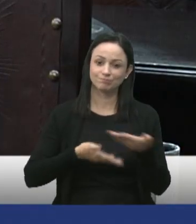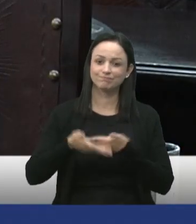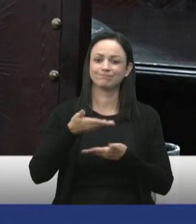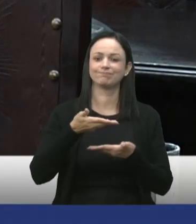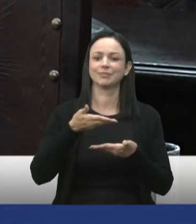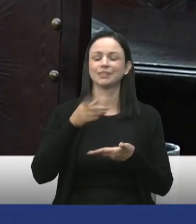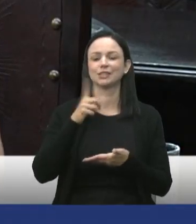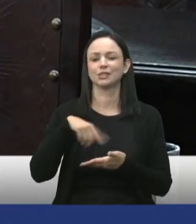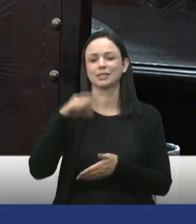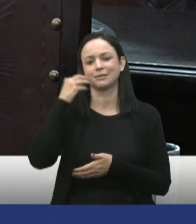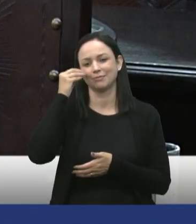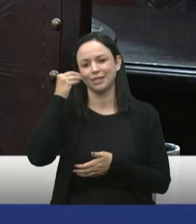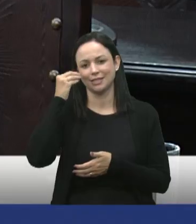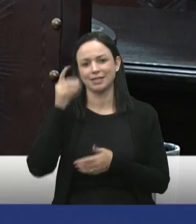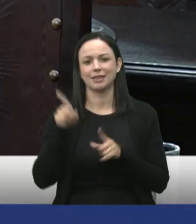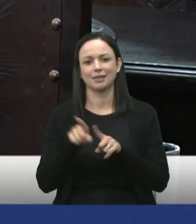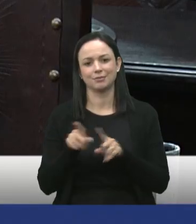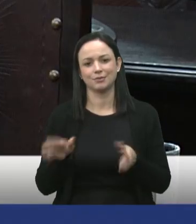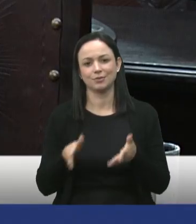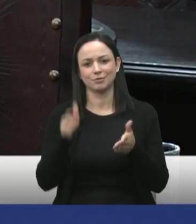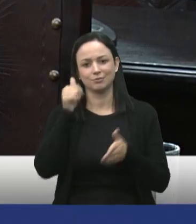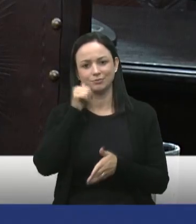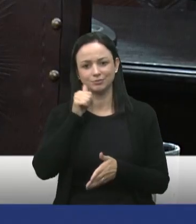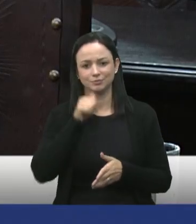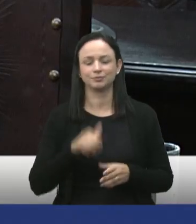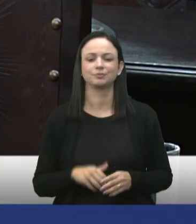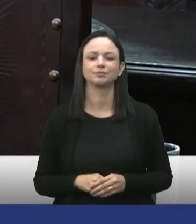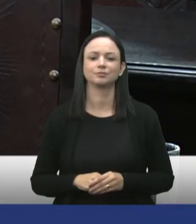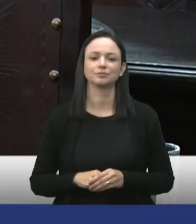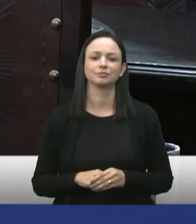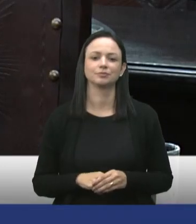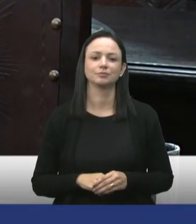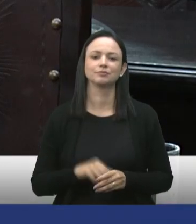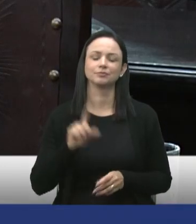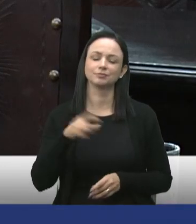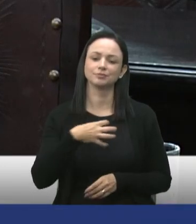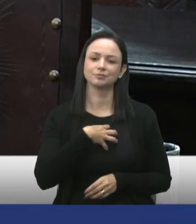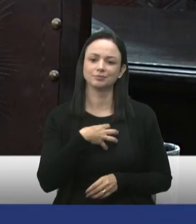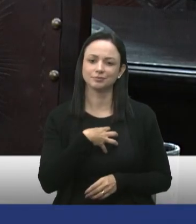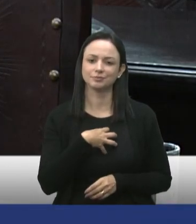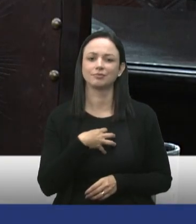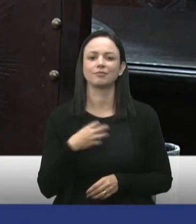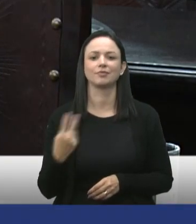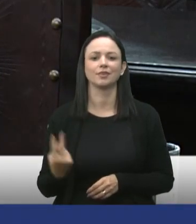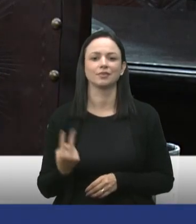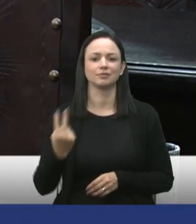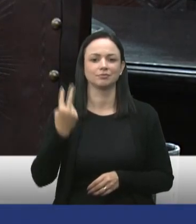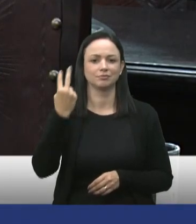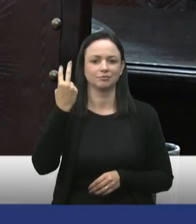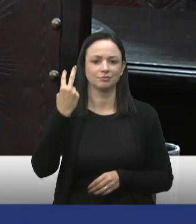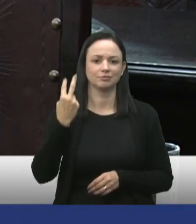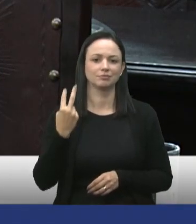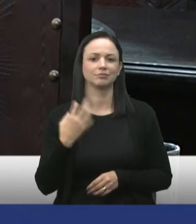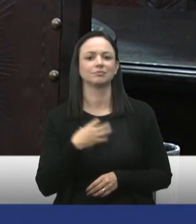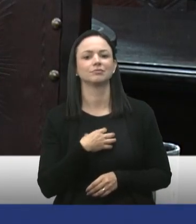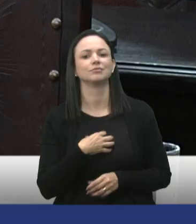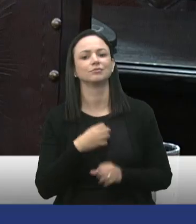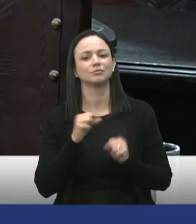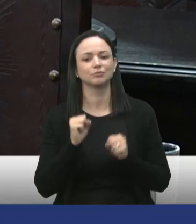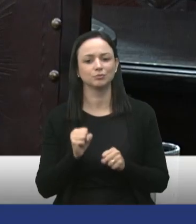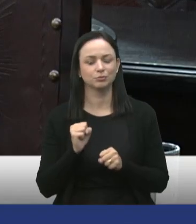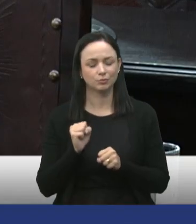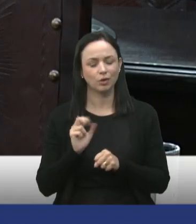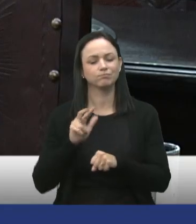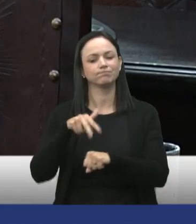experiência delas, isso também motiva as meninas, né? Elas se sentem valorizadas, elas sentem que elas podem ocupar